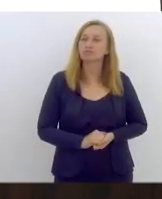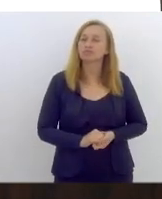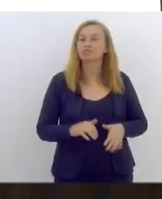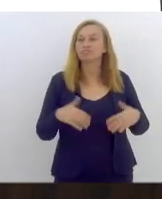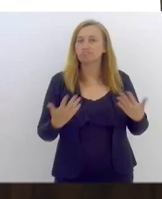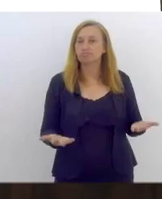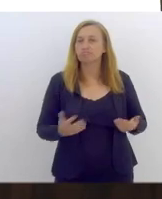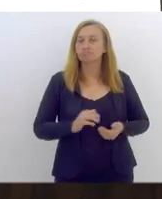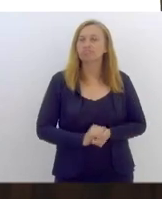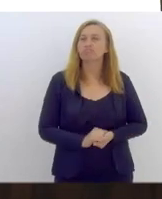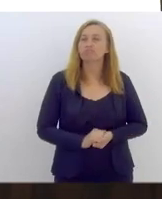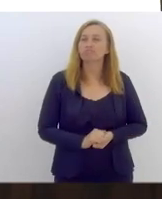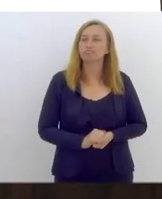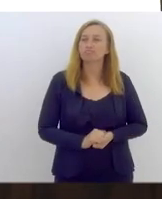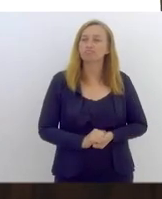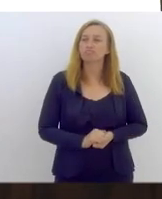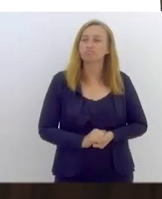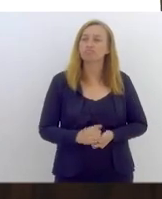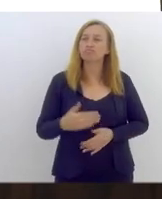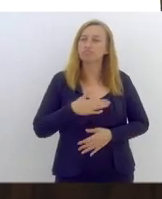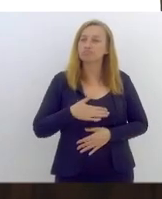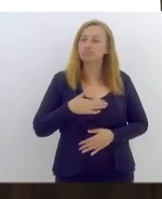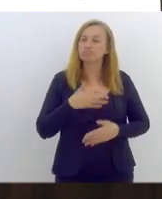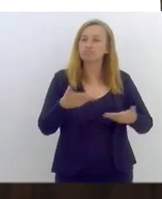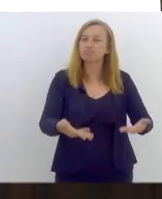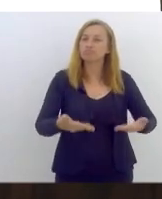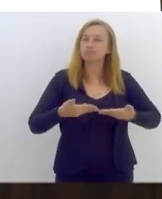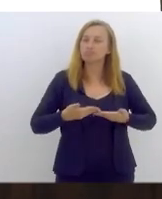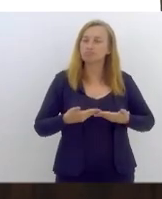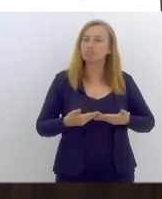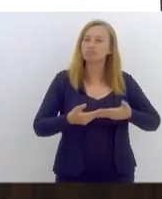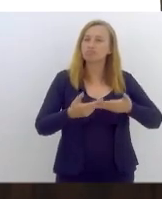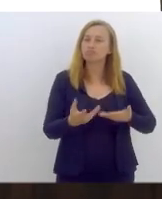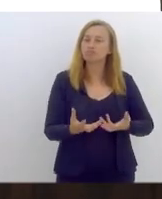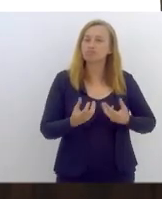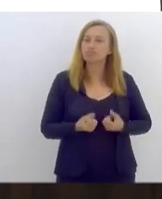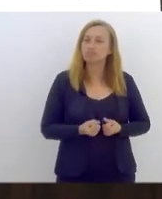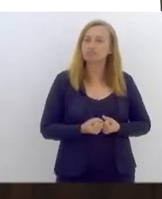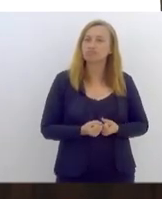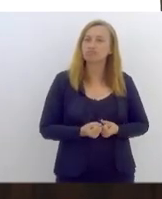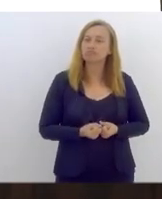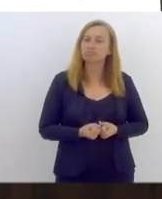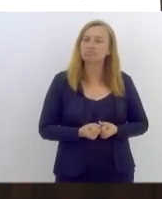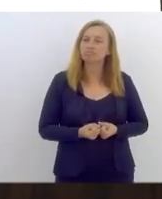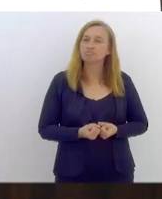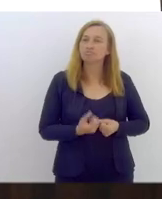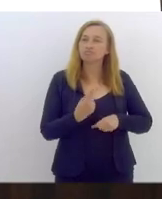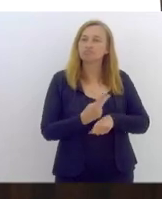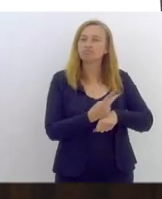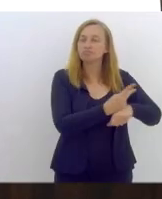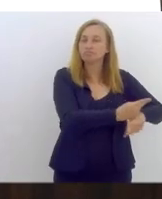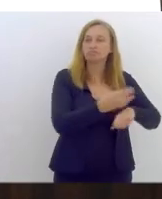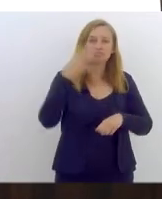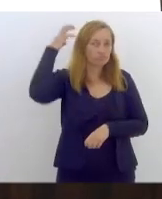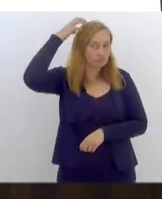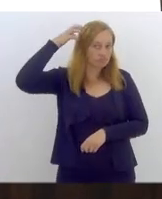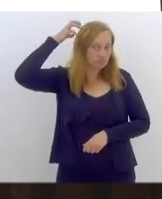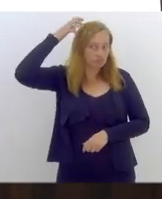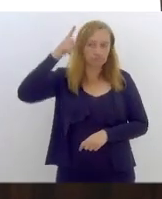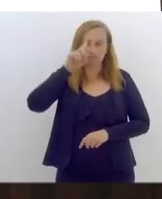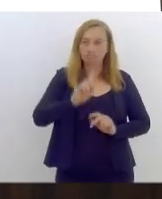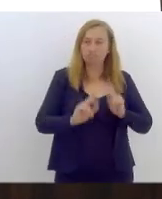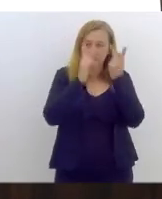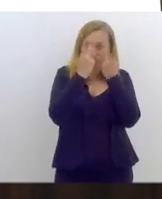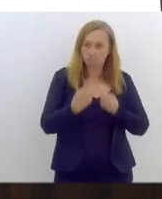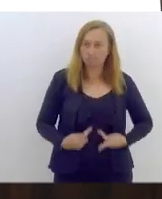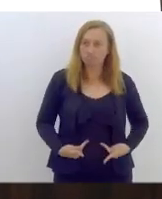Então, eu gostaria de convidar para receber o prêmio Marielle de Direitos